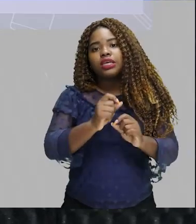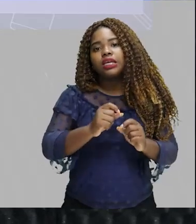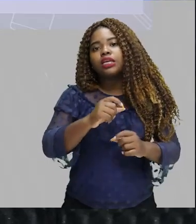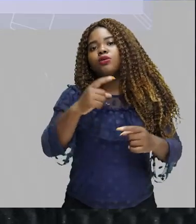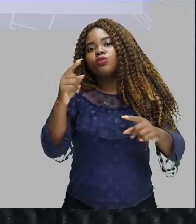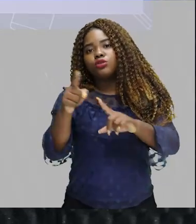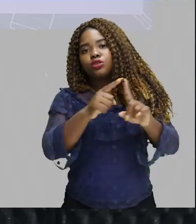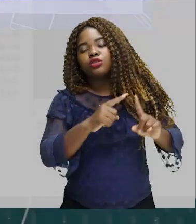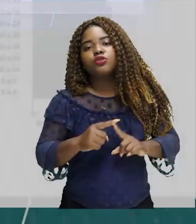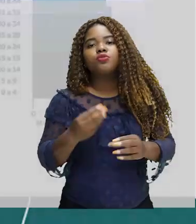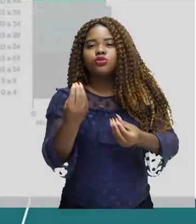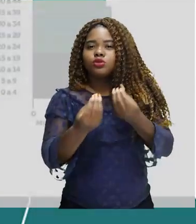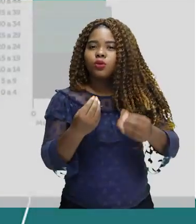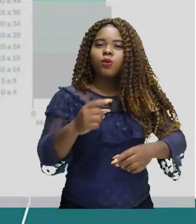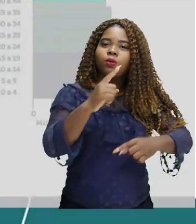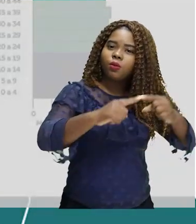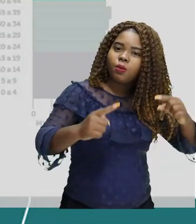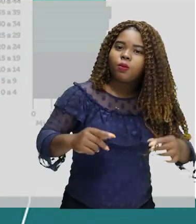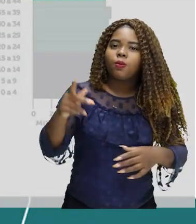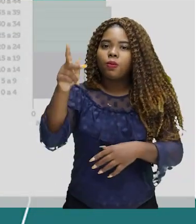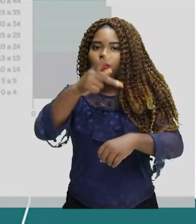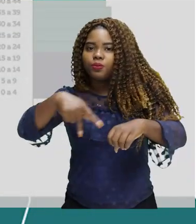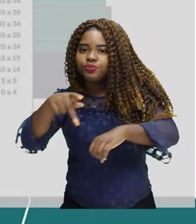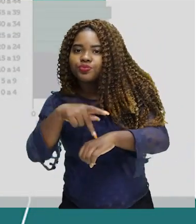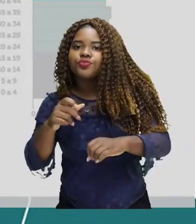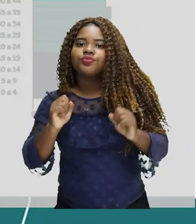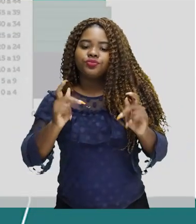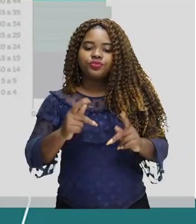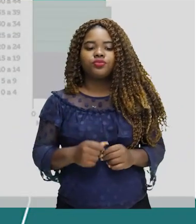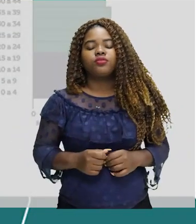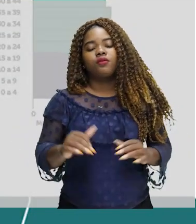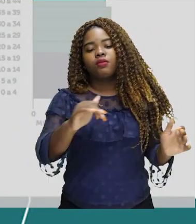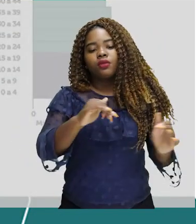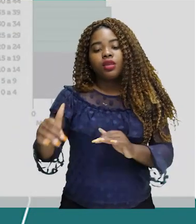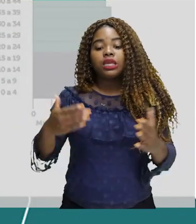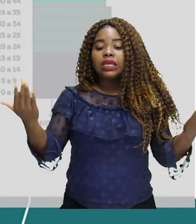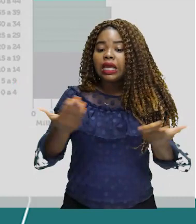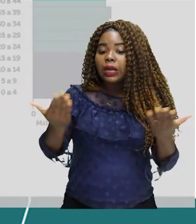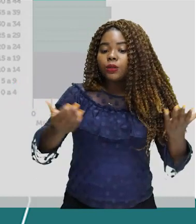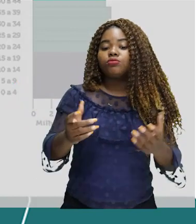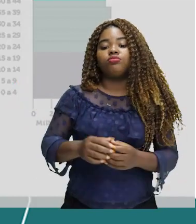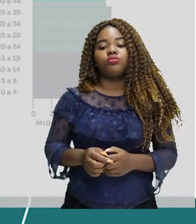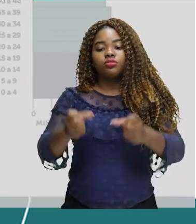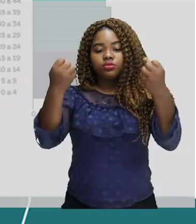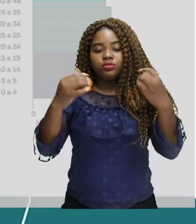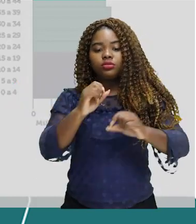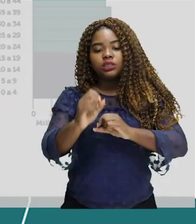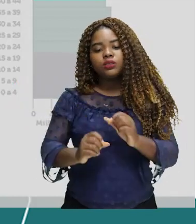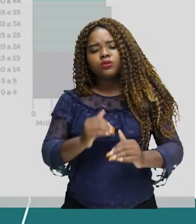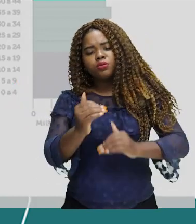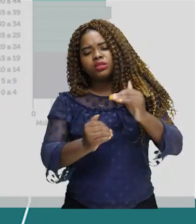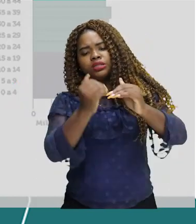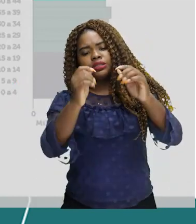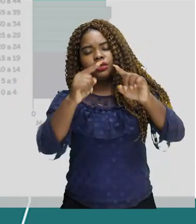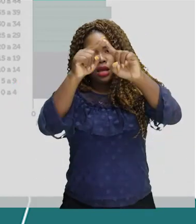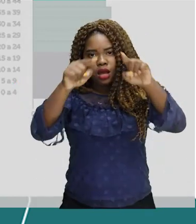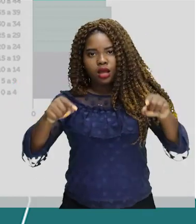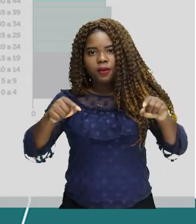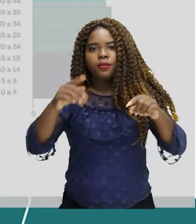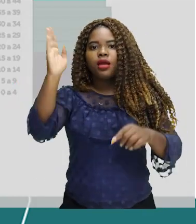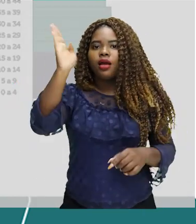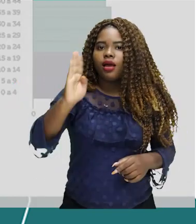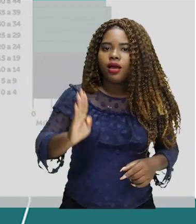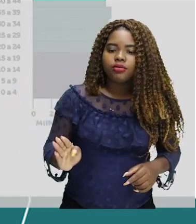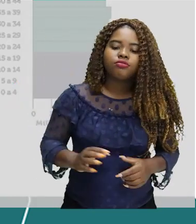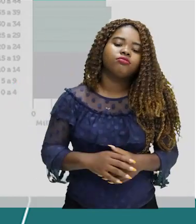Beleza? E aí, galera, em cima disso, nós podemos falar da evolução da pirâmide brasileira. Veja, em 1980, a